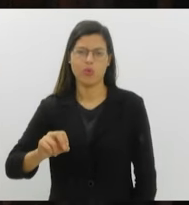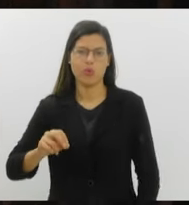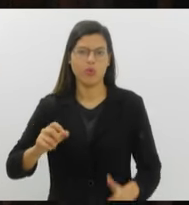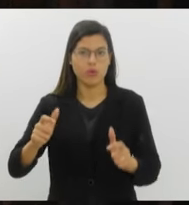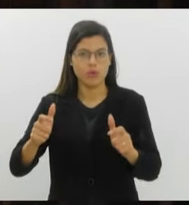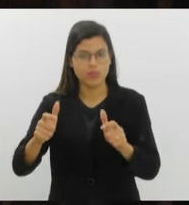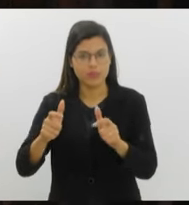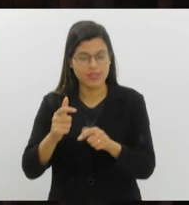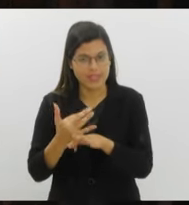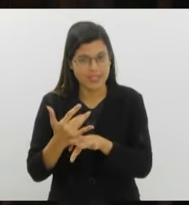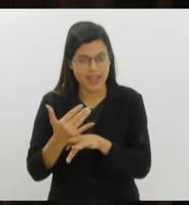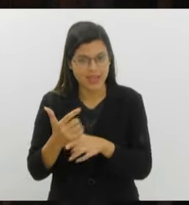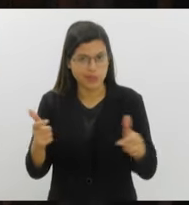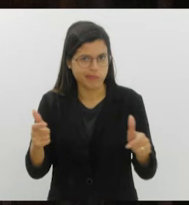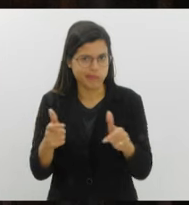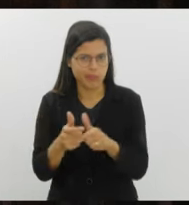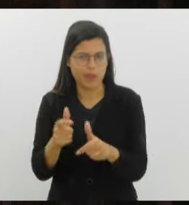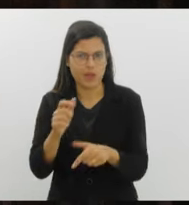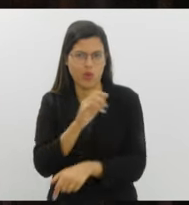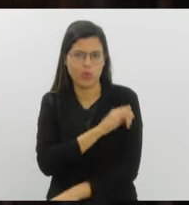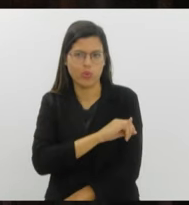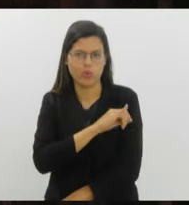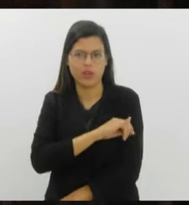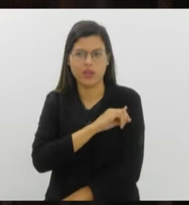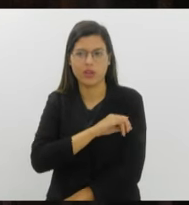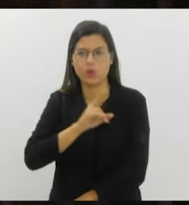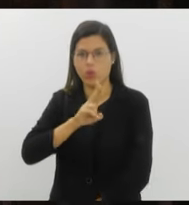Janeiro, Macuco, cidade